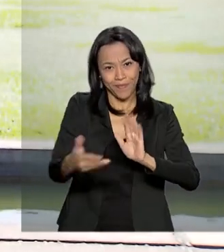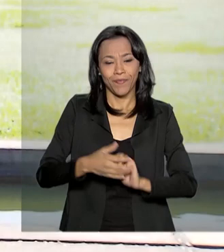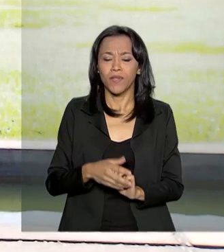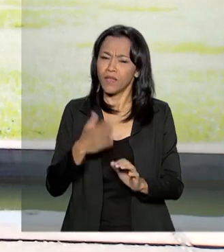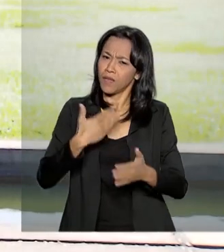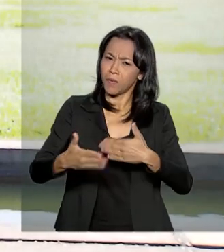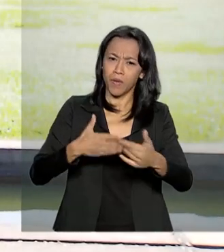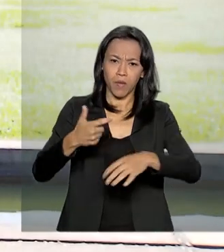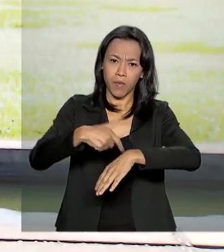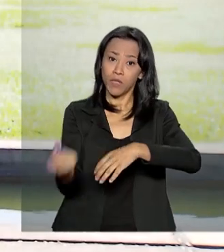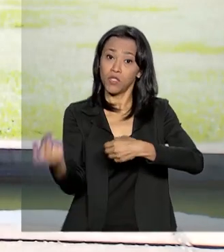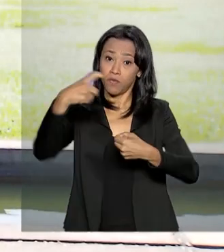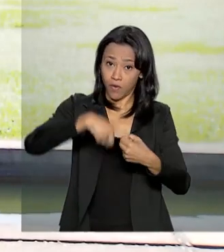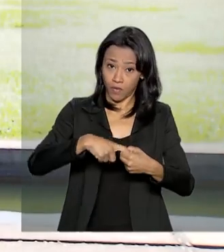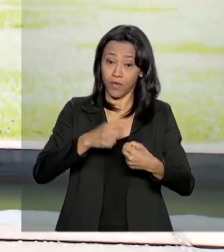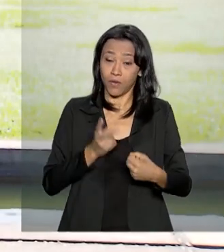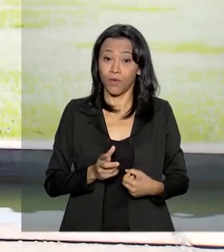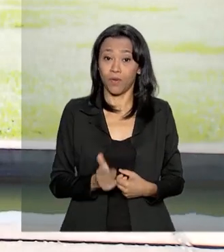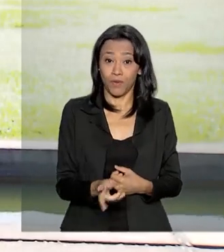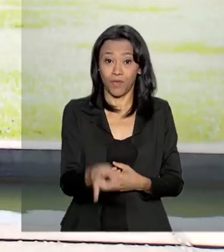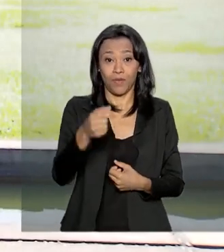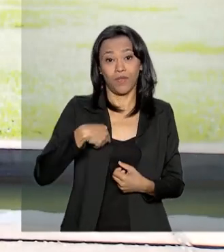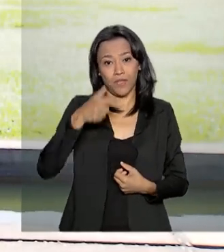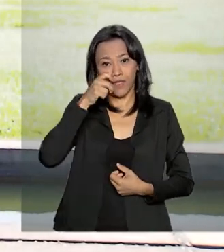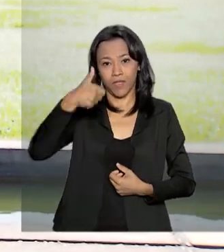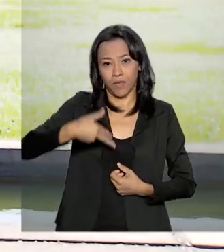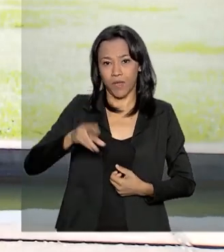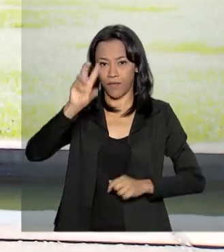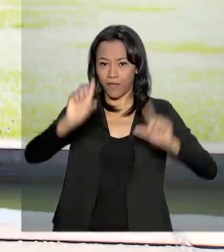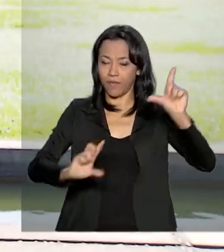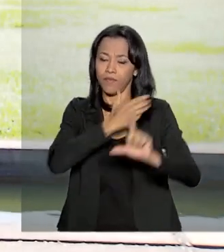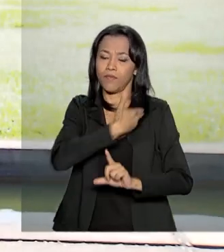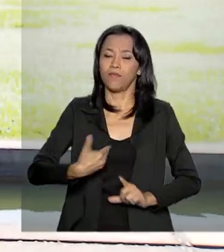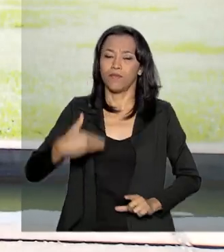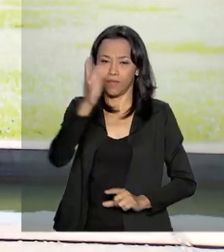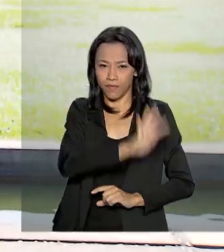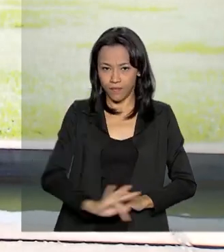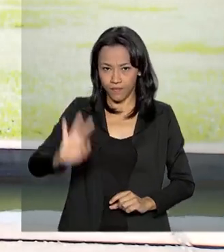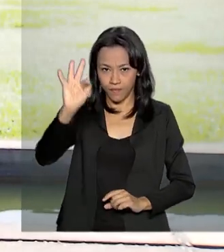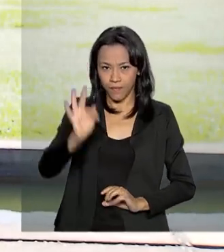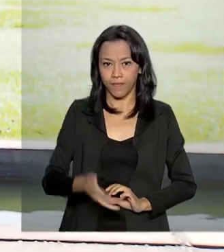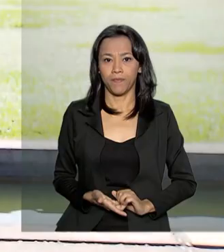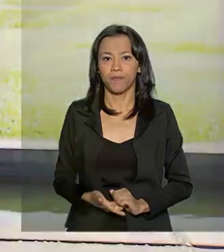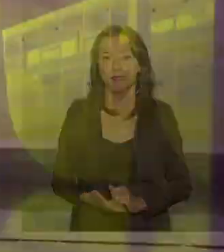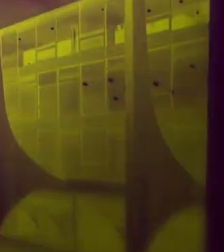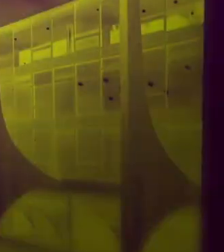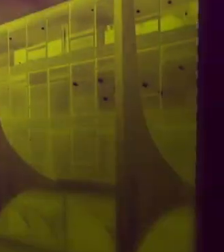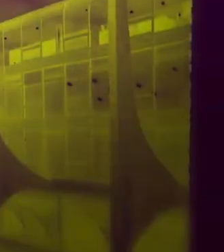momento com outras informações. Fique com a gente na NBR, a TV do Governo Federal.